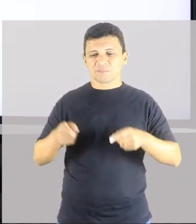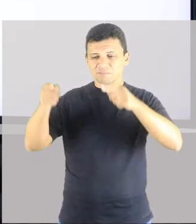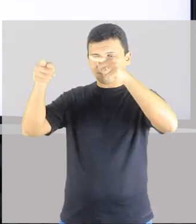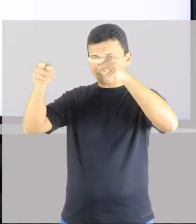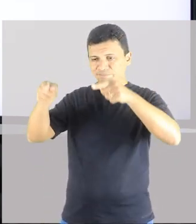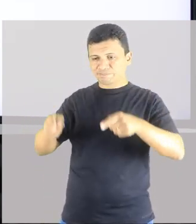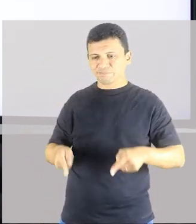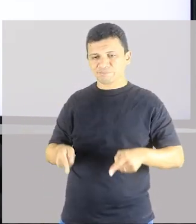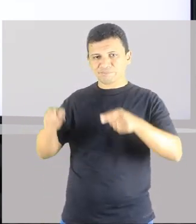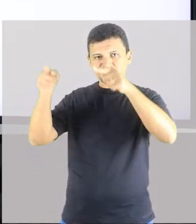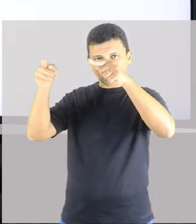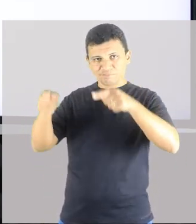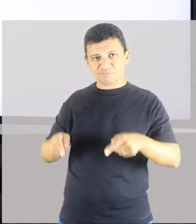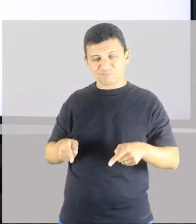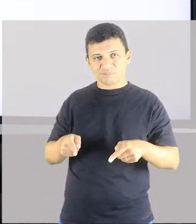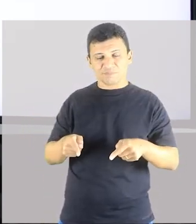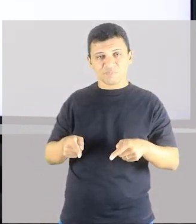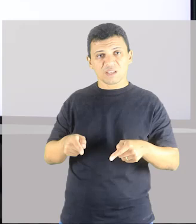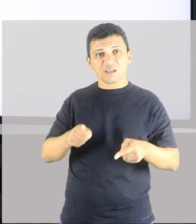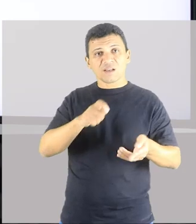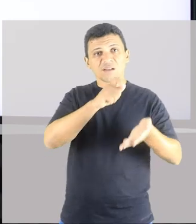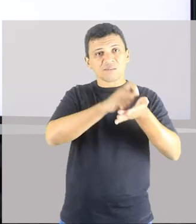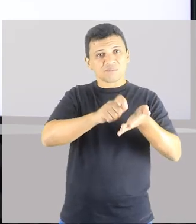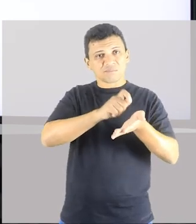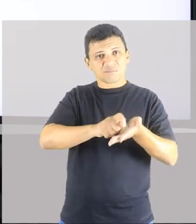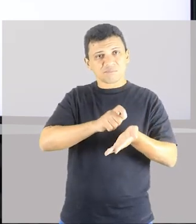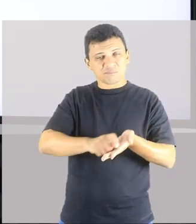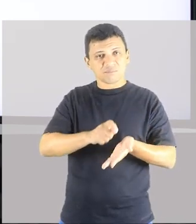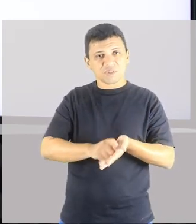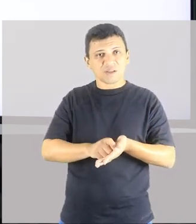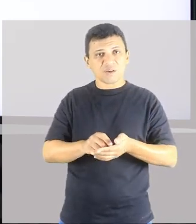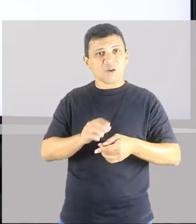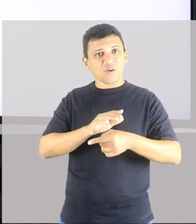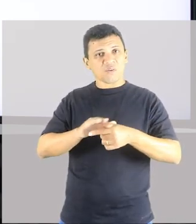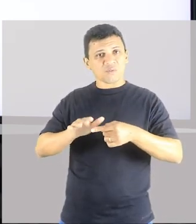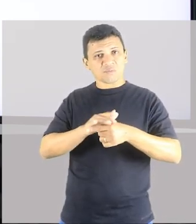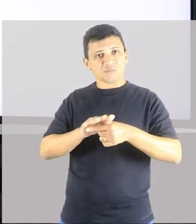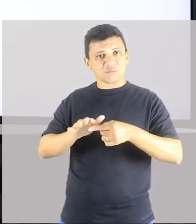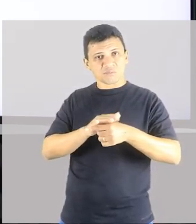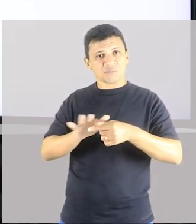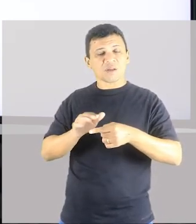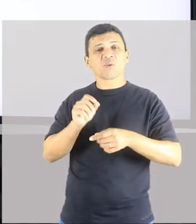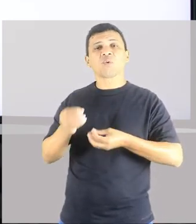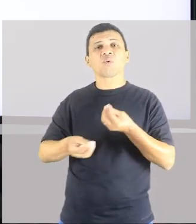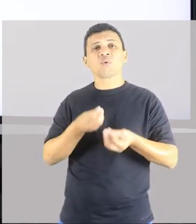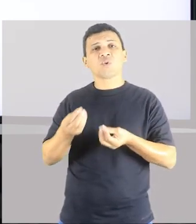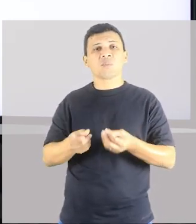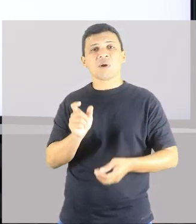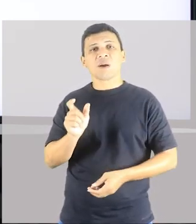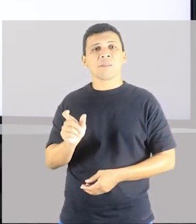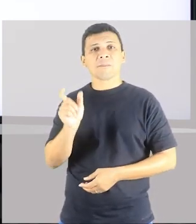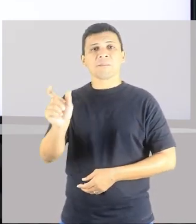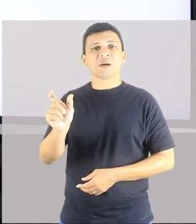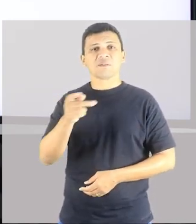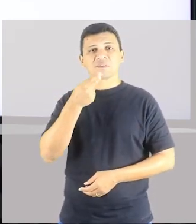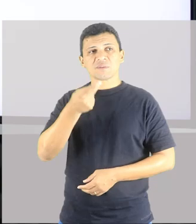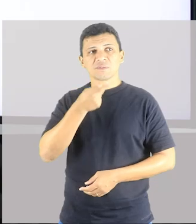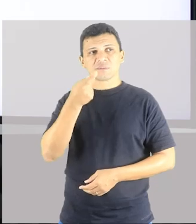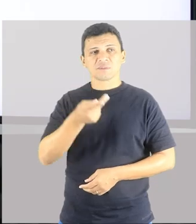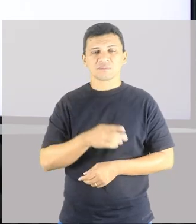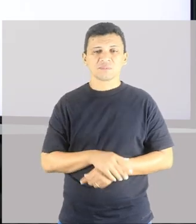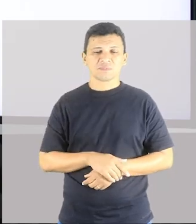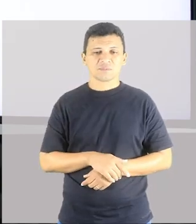é a pronúncia na transcrição fonética de como essa palavra seria pronunciada.